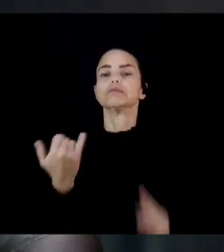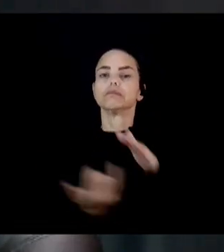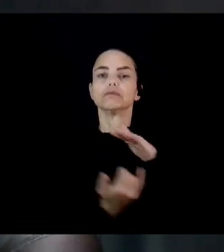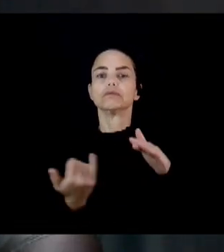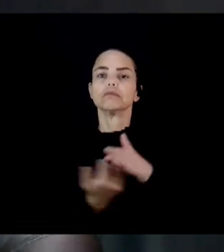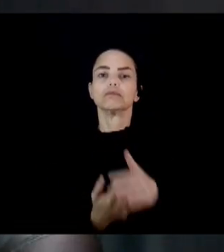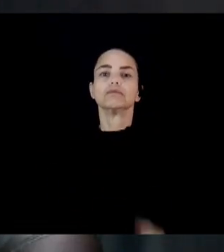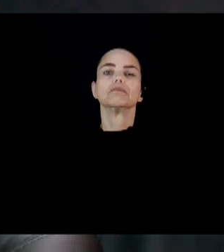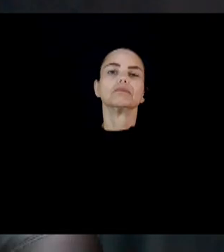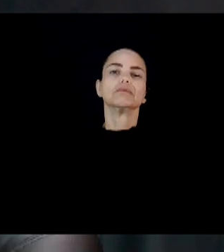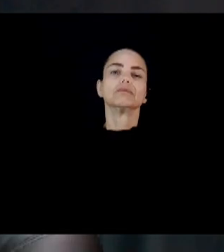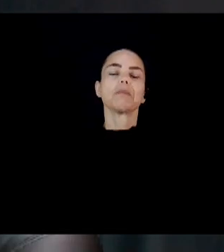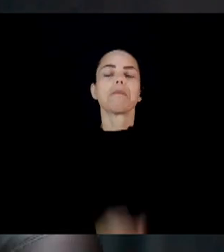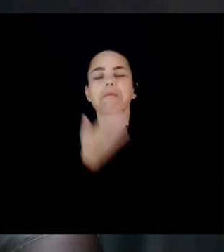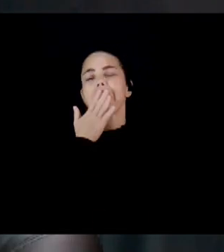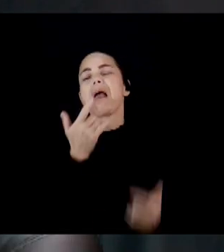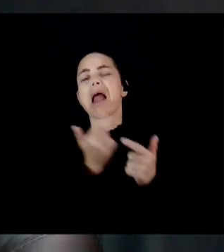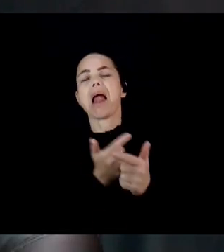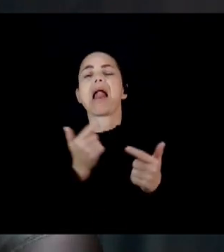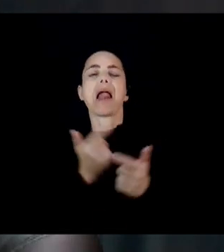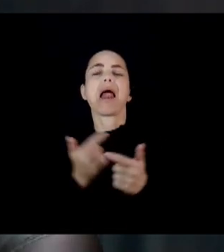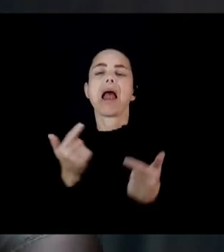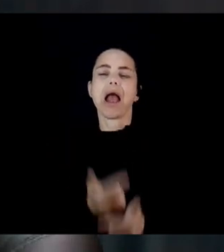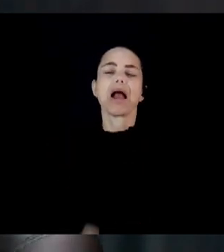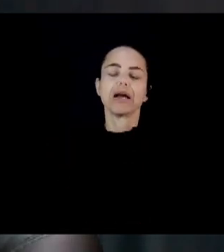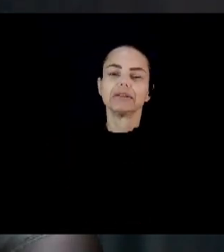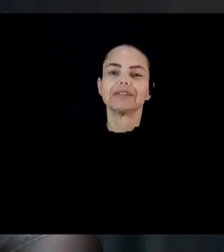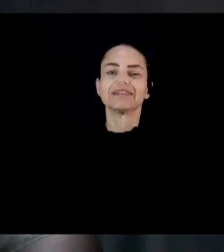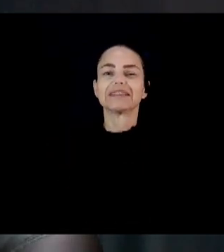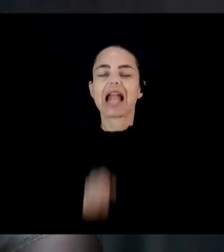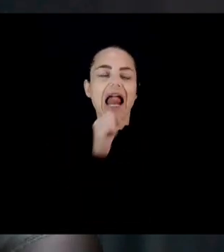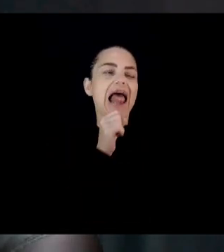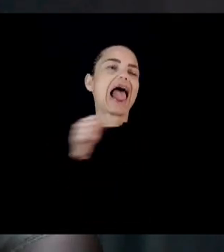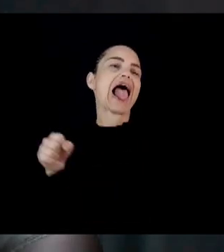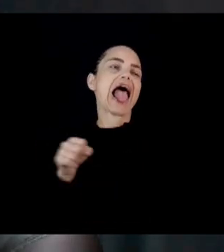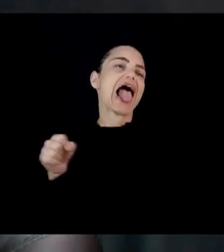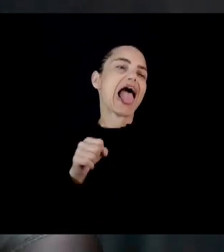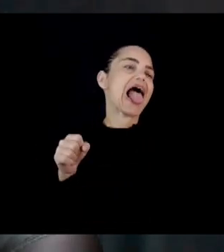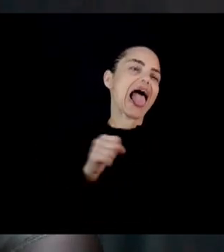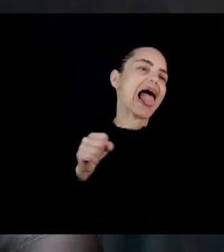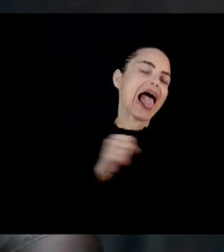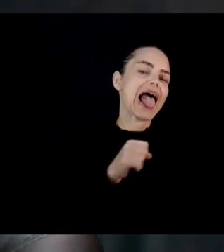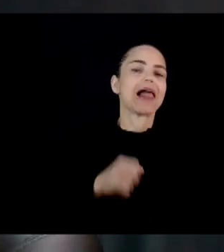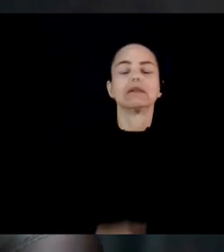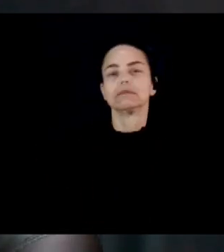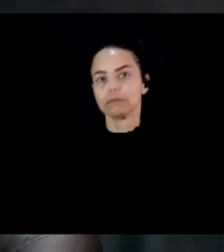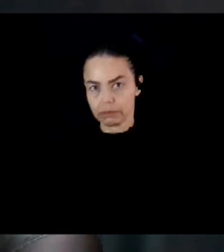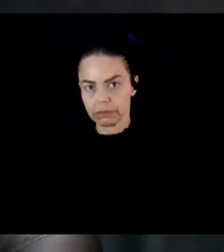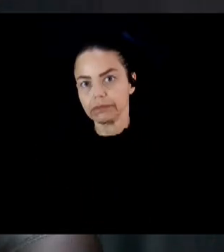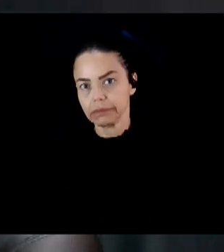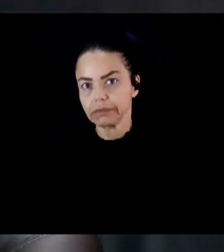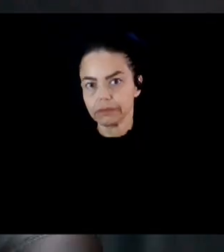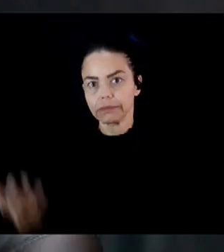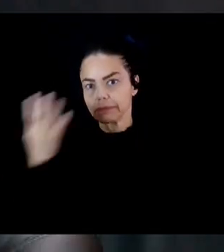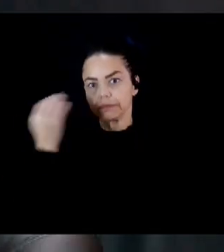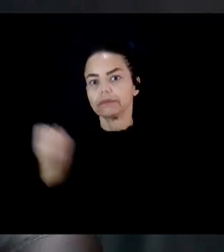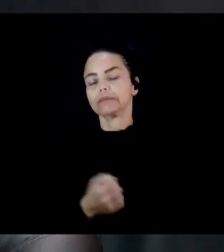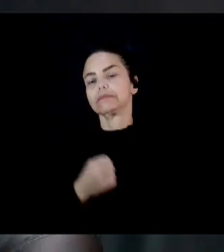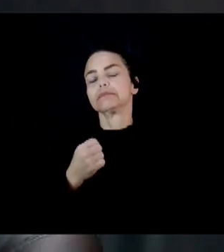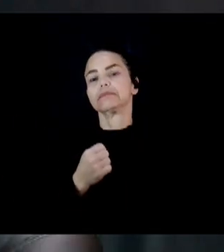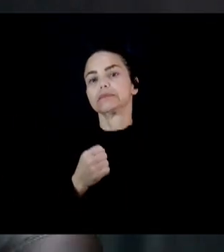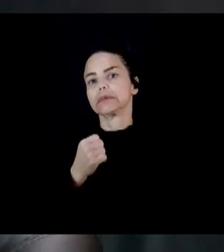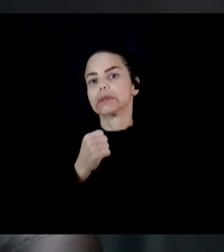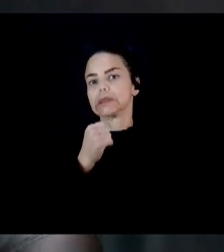aquelas piadinhas. O velhinho gagá. Não, tô esquecendo porque eu tô velho. E aí, do insidioso, vem